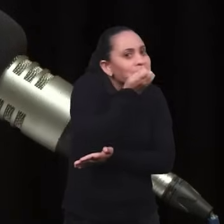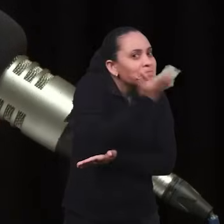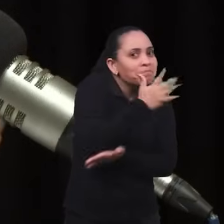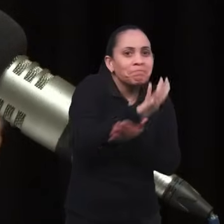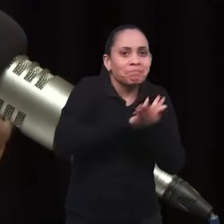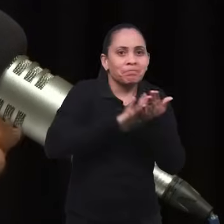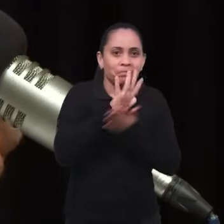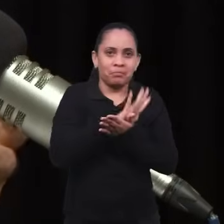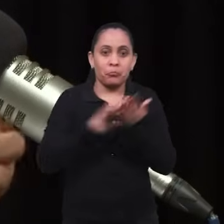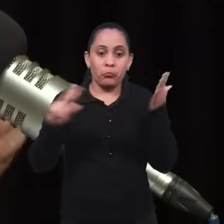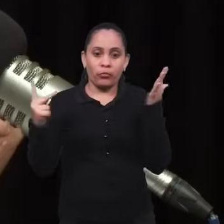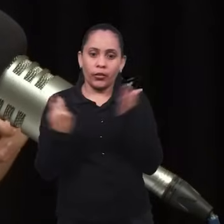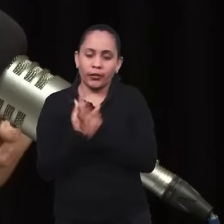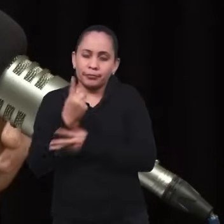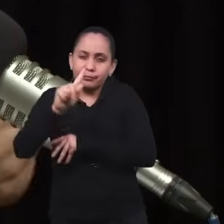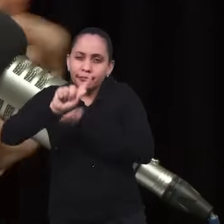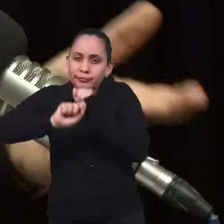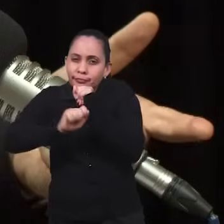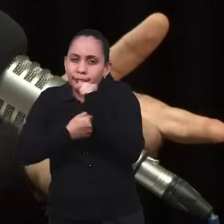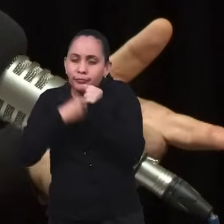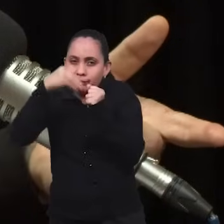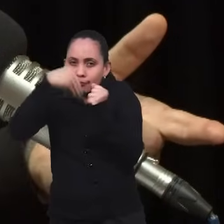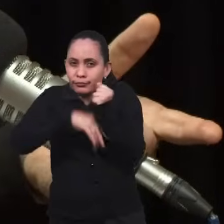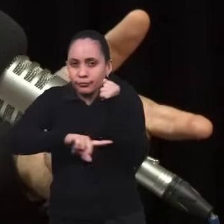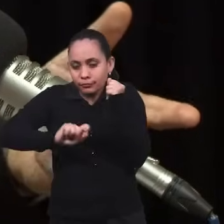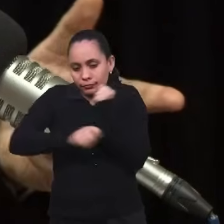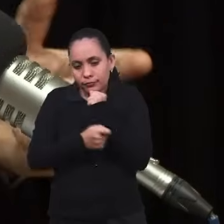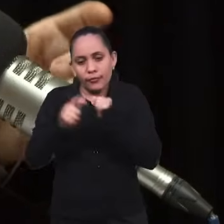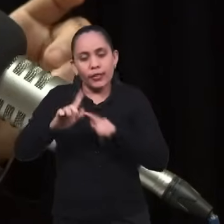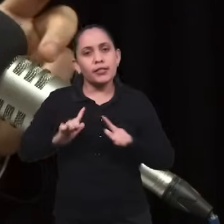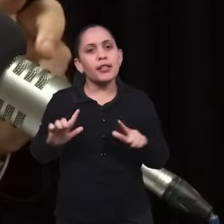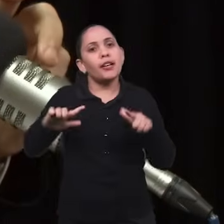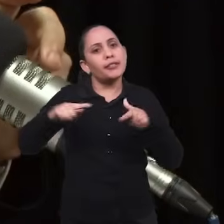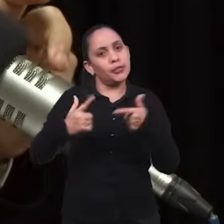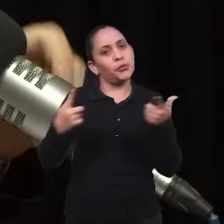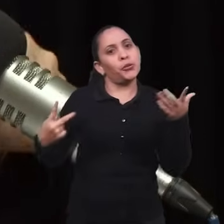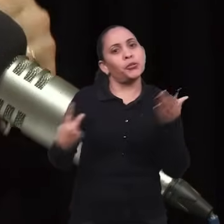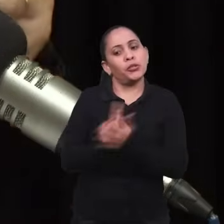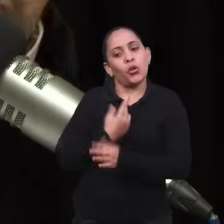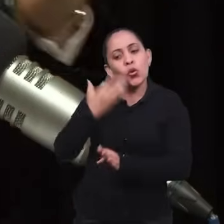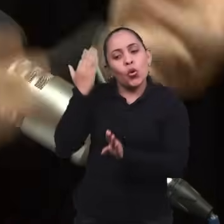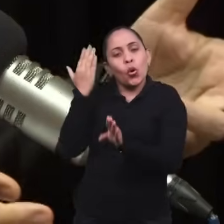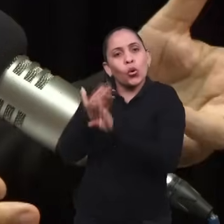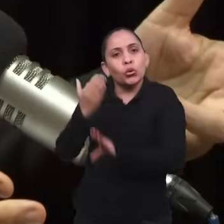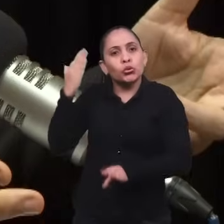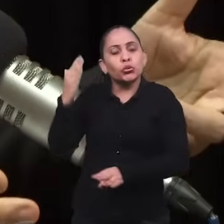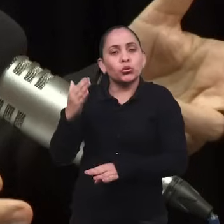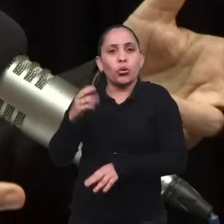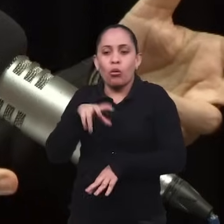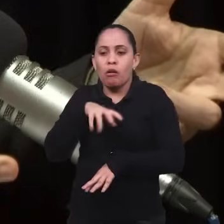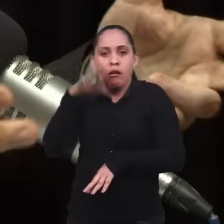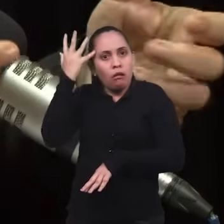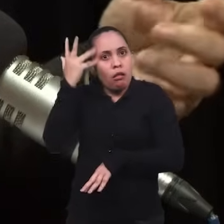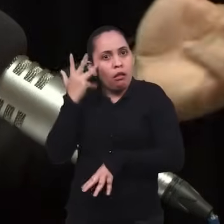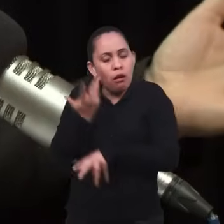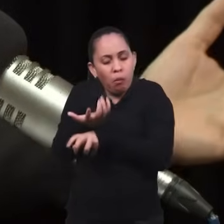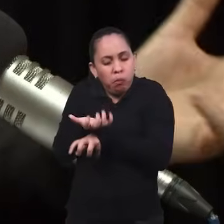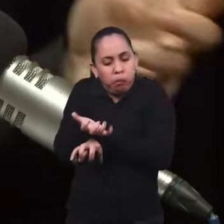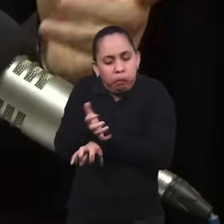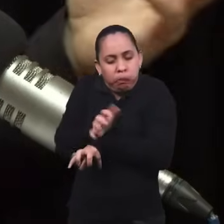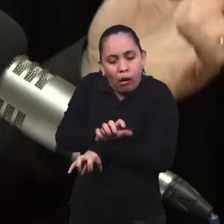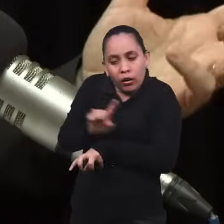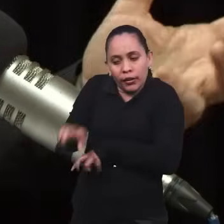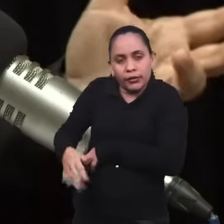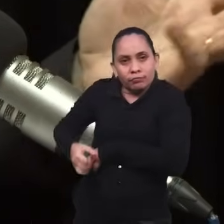o enigma ele veio já dessa consequência dele ter encontrado a carcaça do leão que ele havia